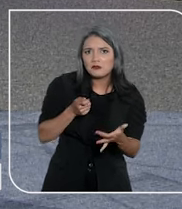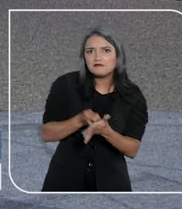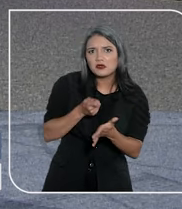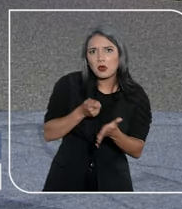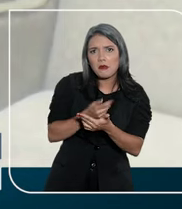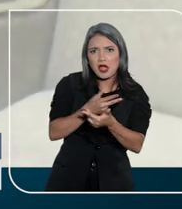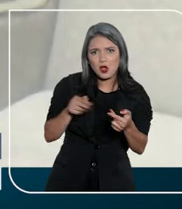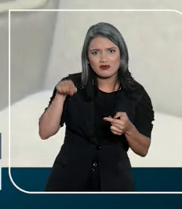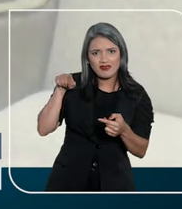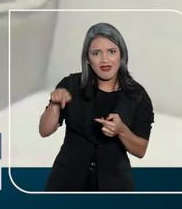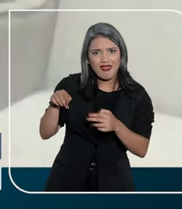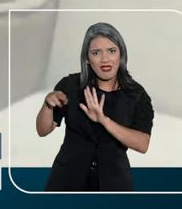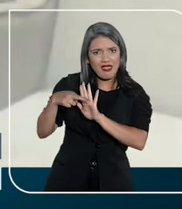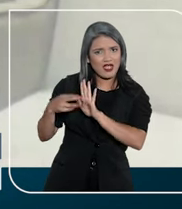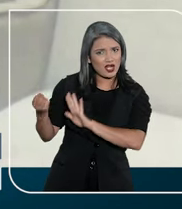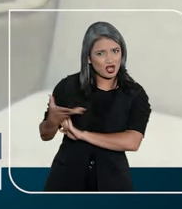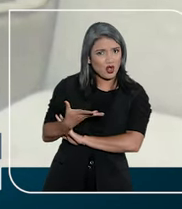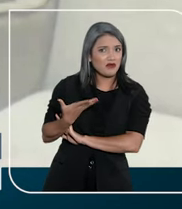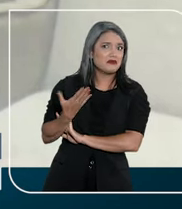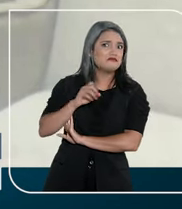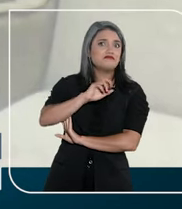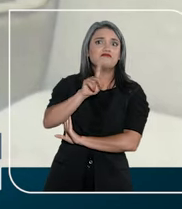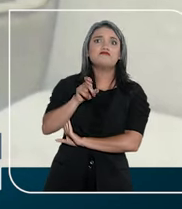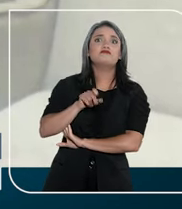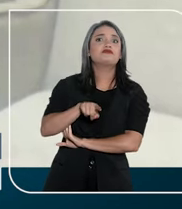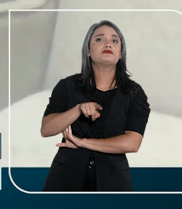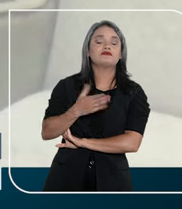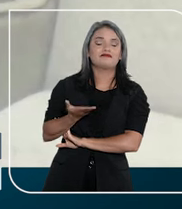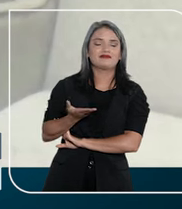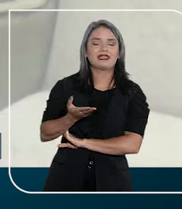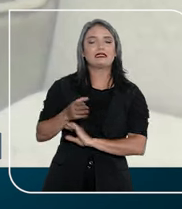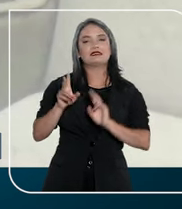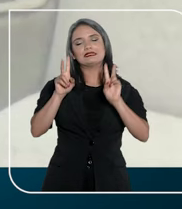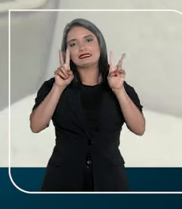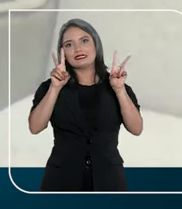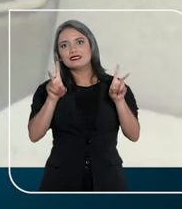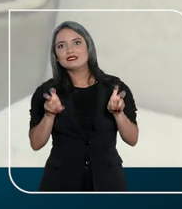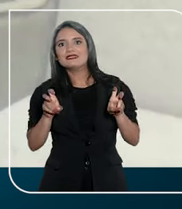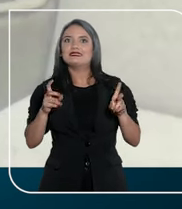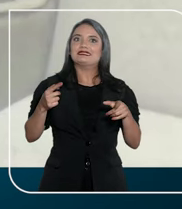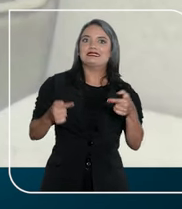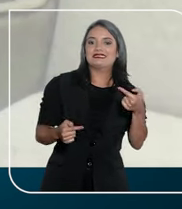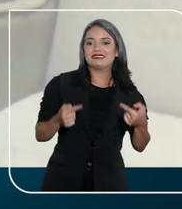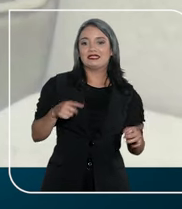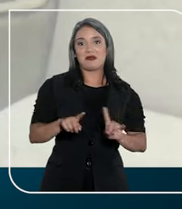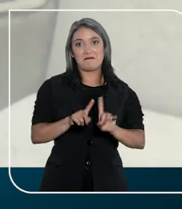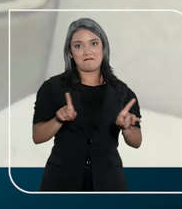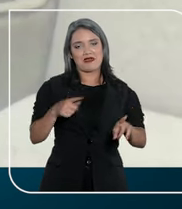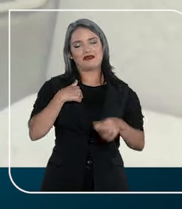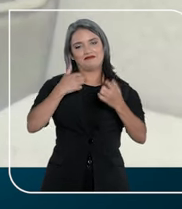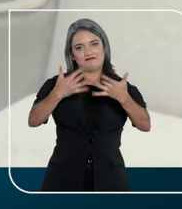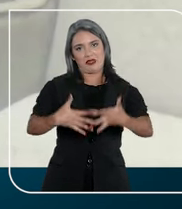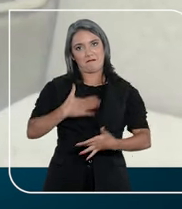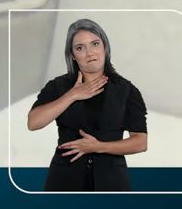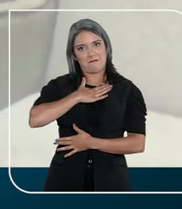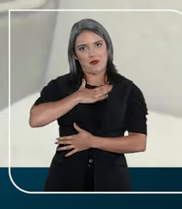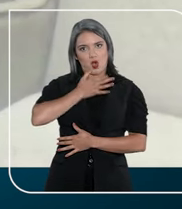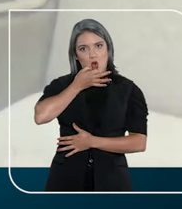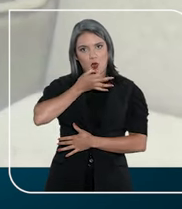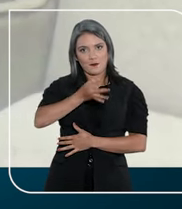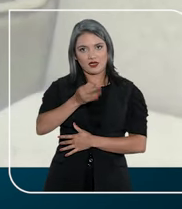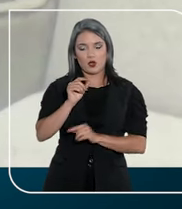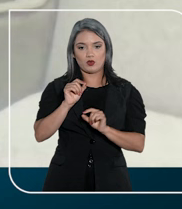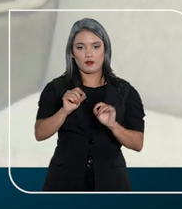sobrevier? É um tema bastante polêmico, mas vou manifestar a minha opinião. Quando o